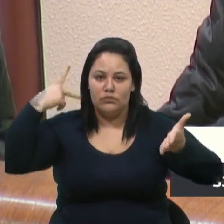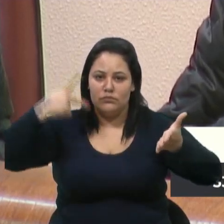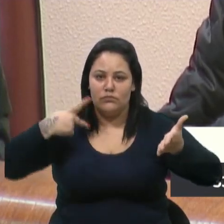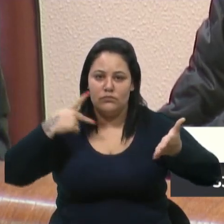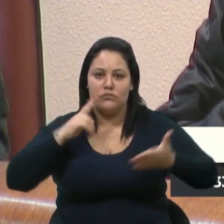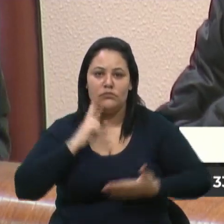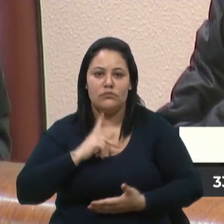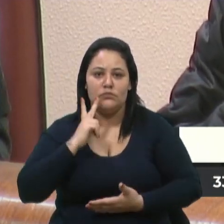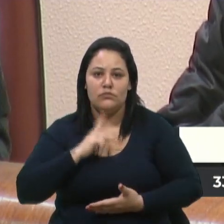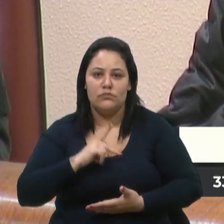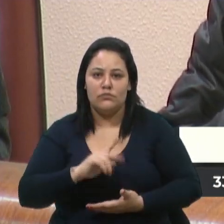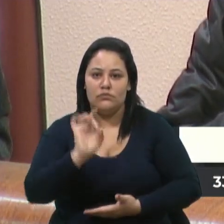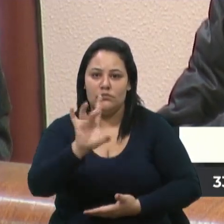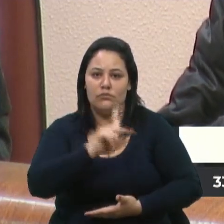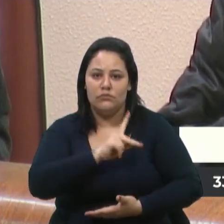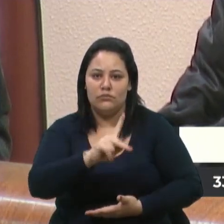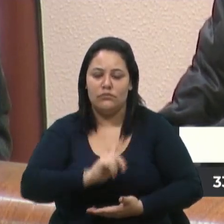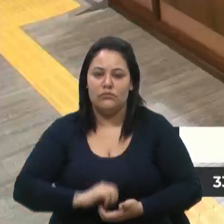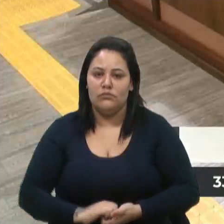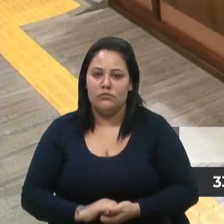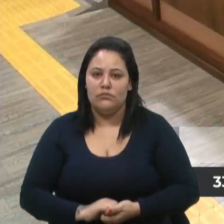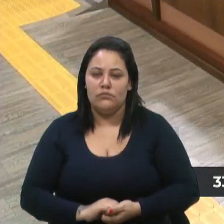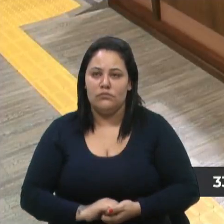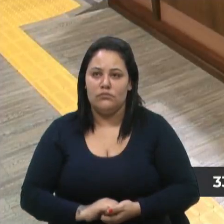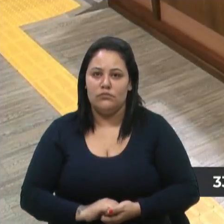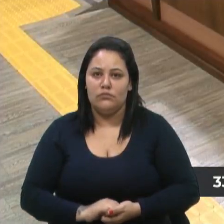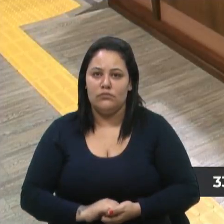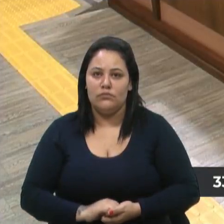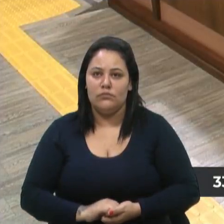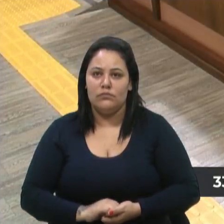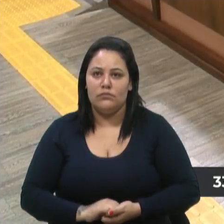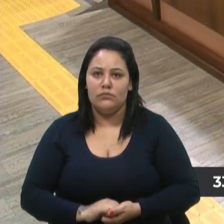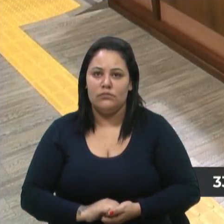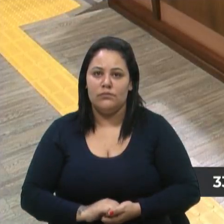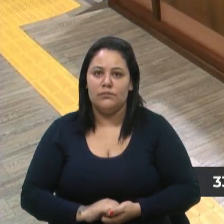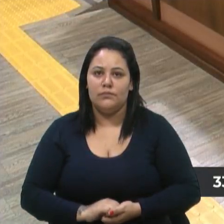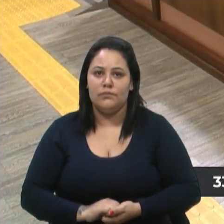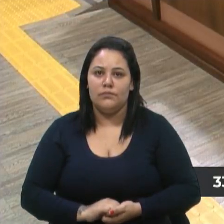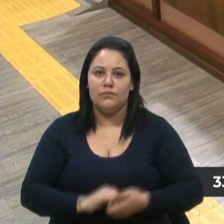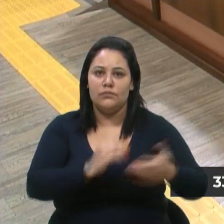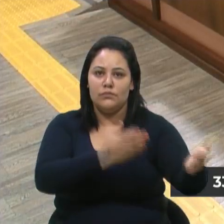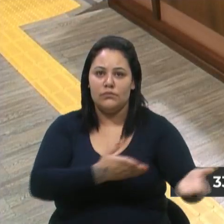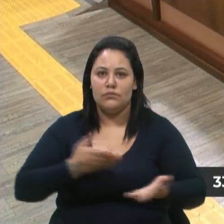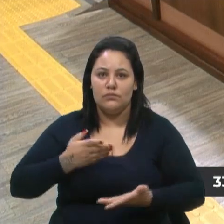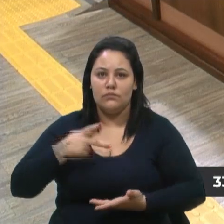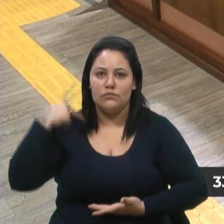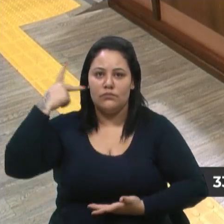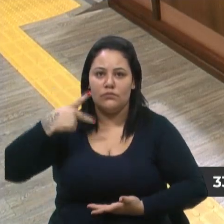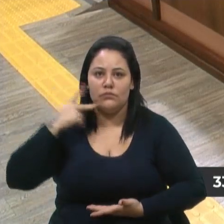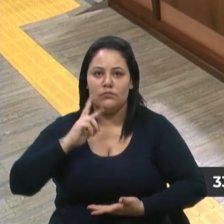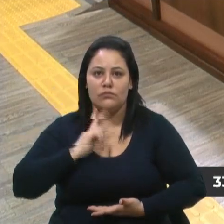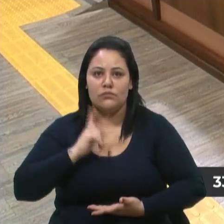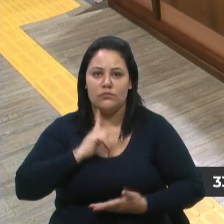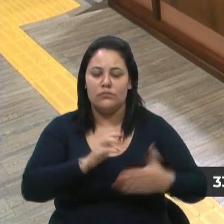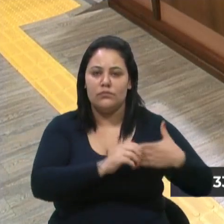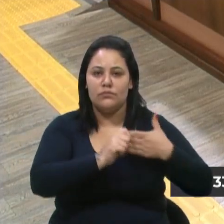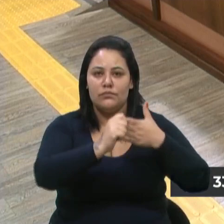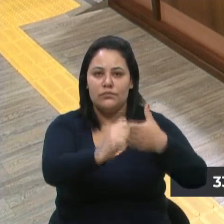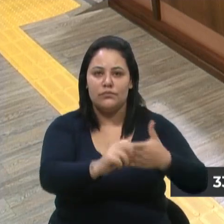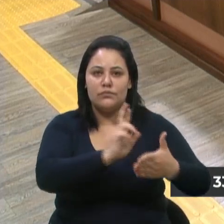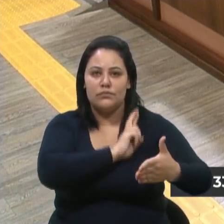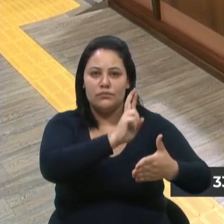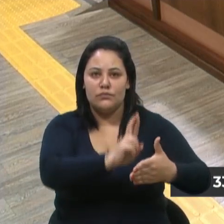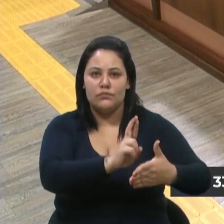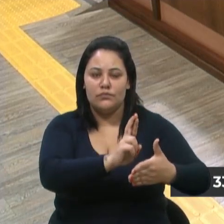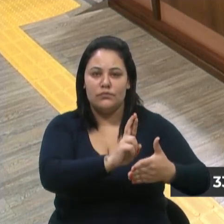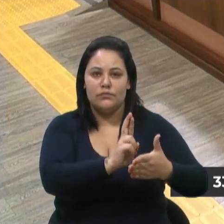Renato Oliveira. Era isso, senhor presidente. Obrigado. Convido o vereador Renato Oliveira que conduza o representante